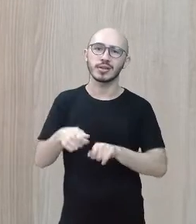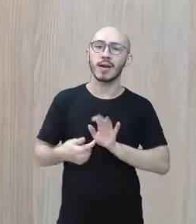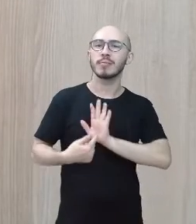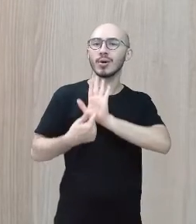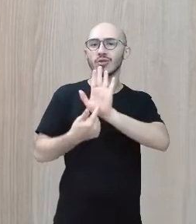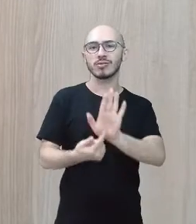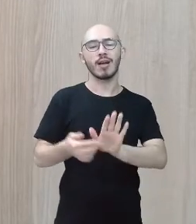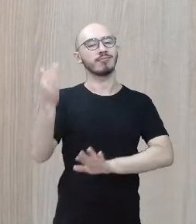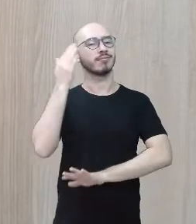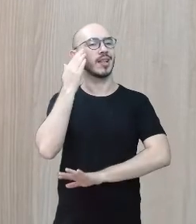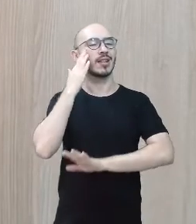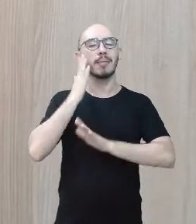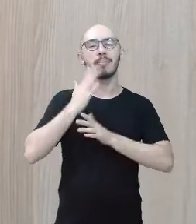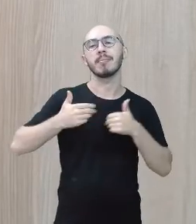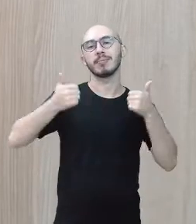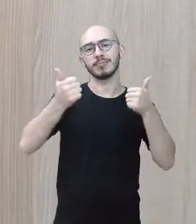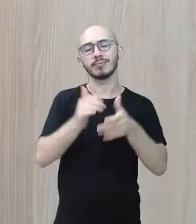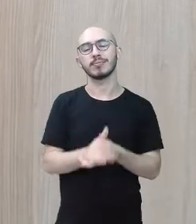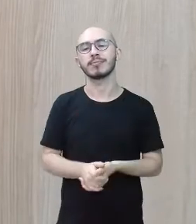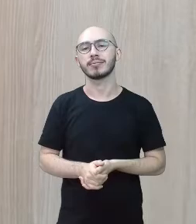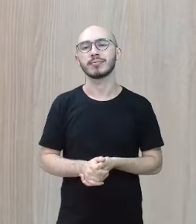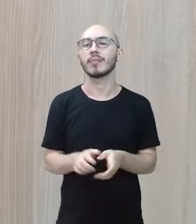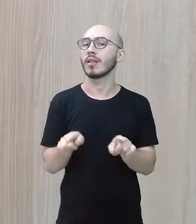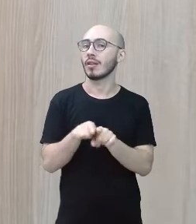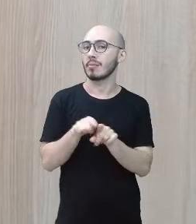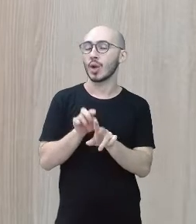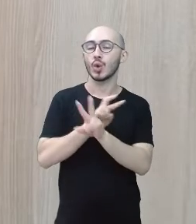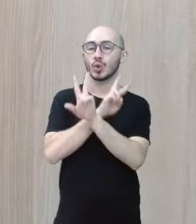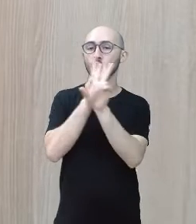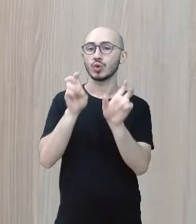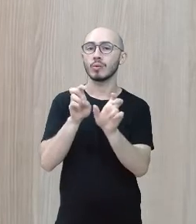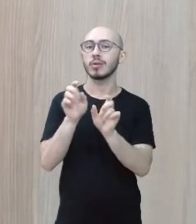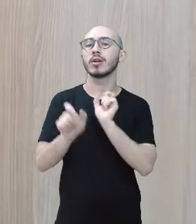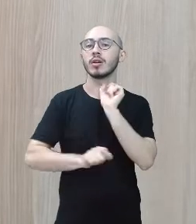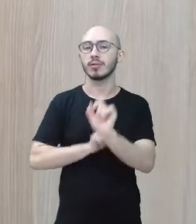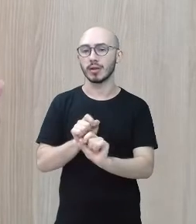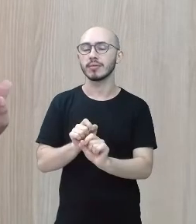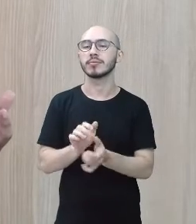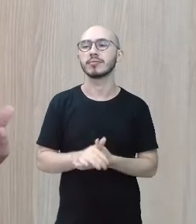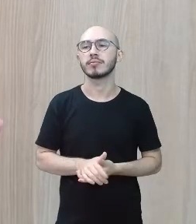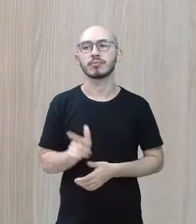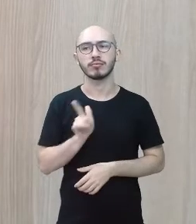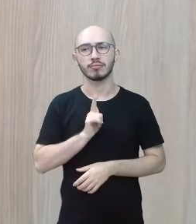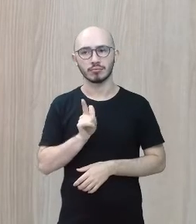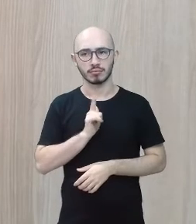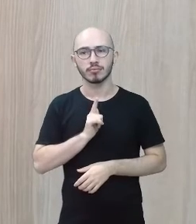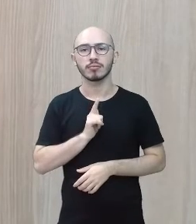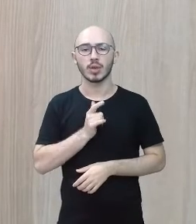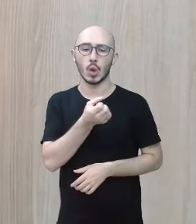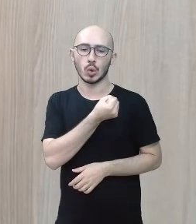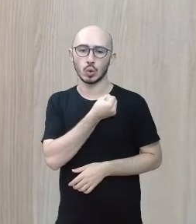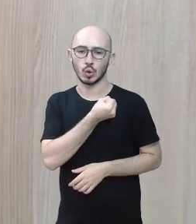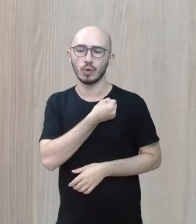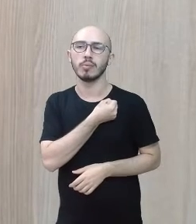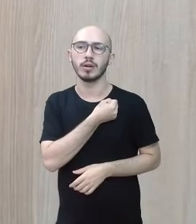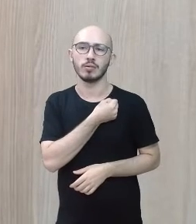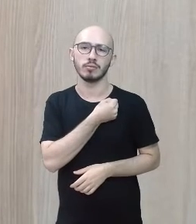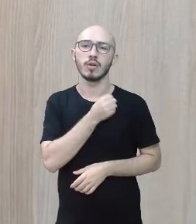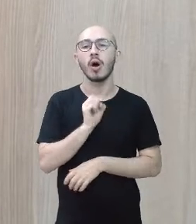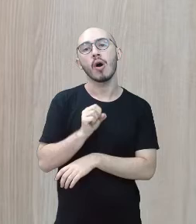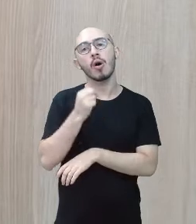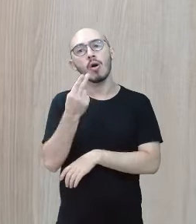melhor entendimento, certo? E quando a gente pega a questão da frequência absoluta e a frequência relativa, né,